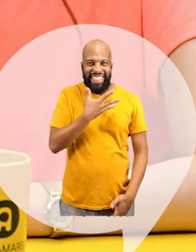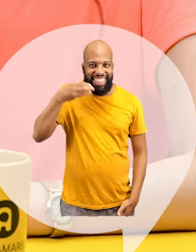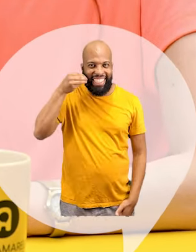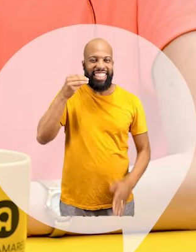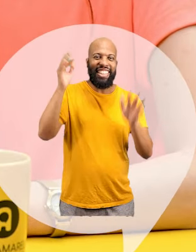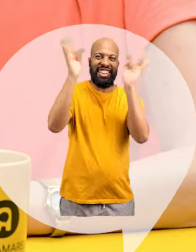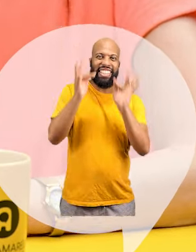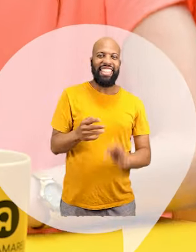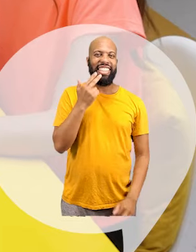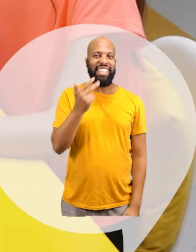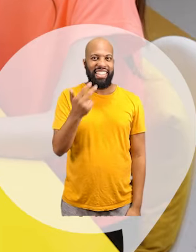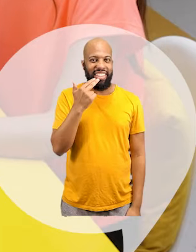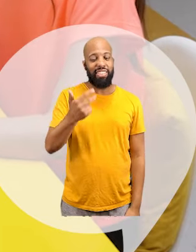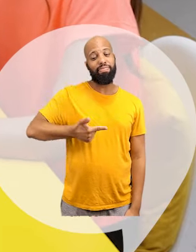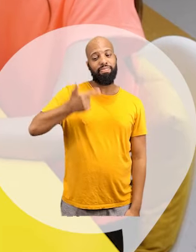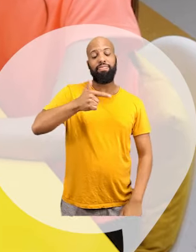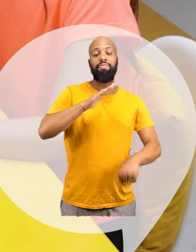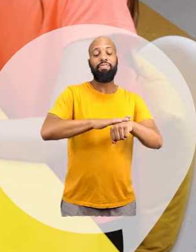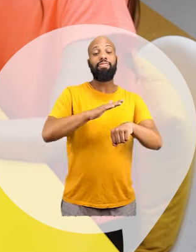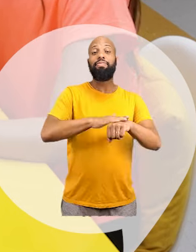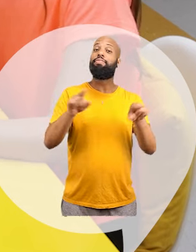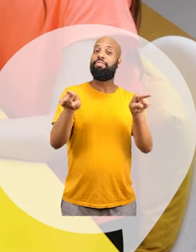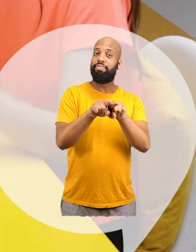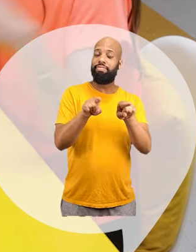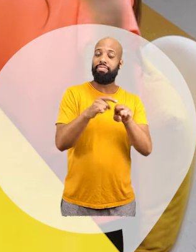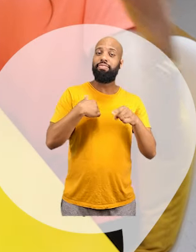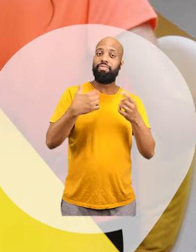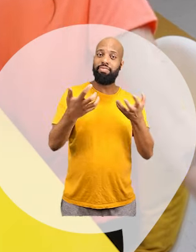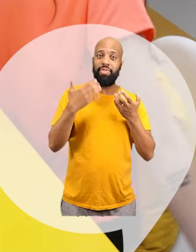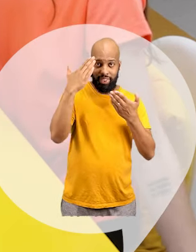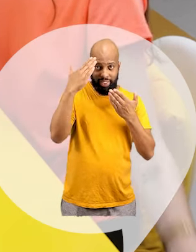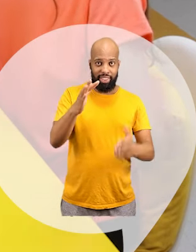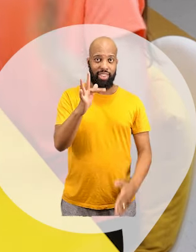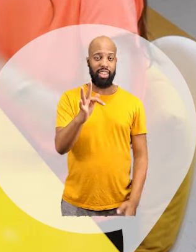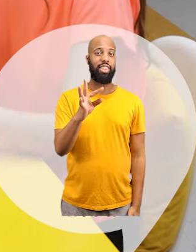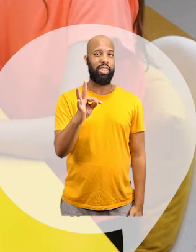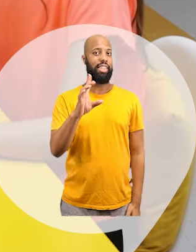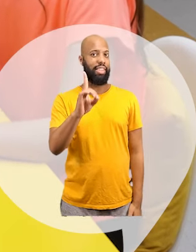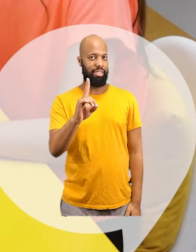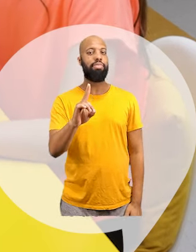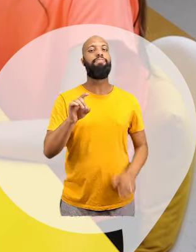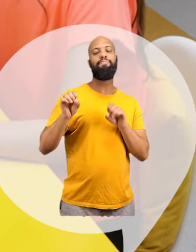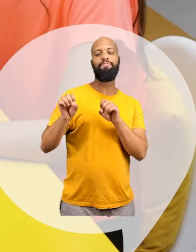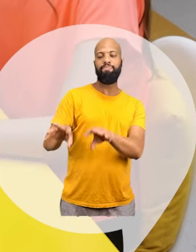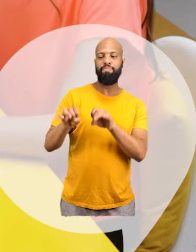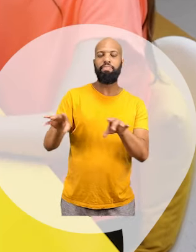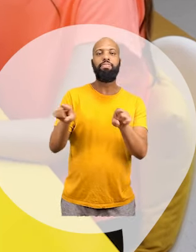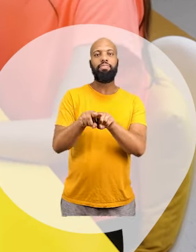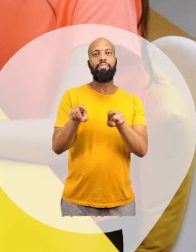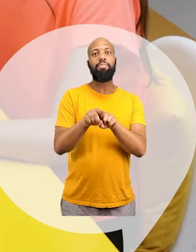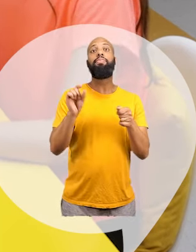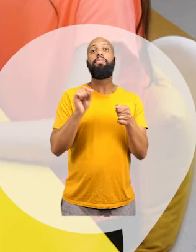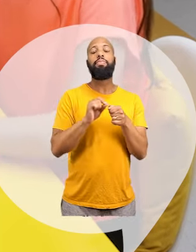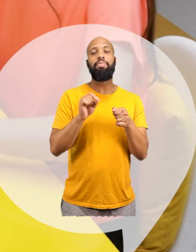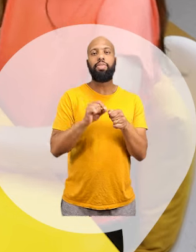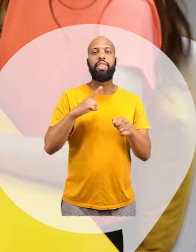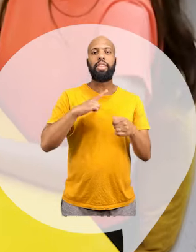com essa novidade aí pra segunda temporada quero agradecer a fd-educação também que faz